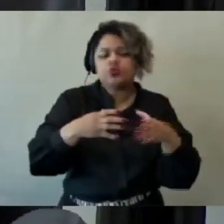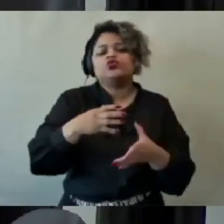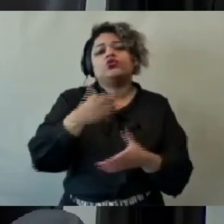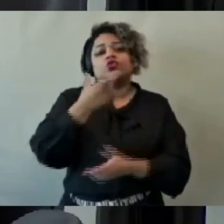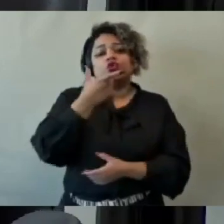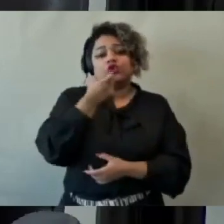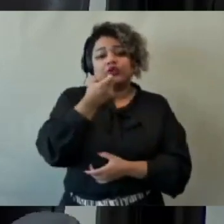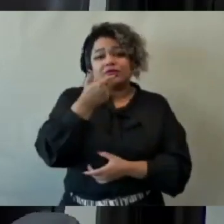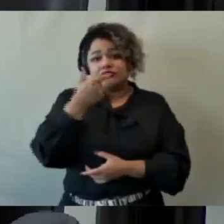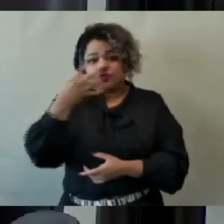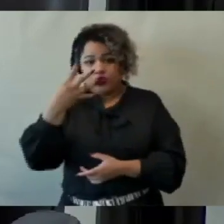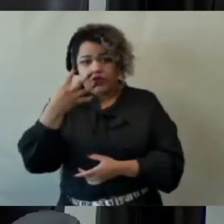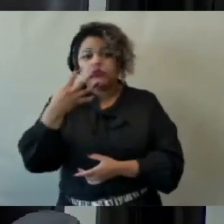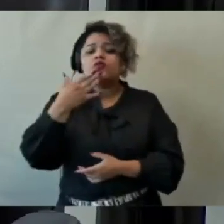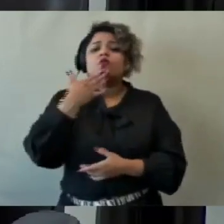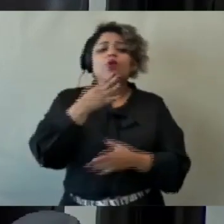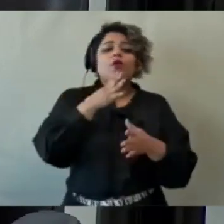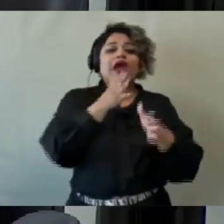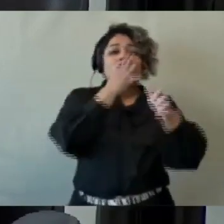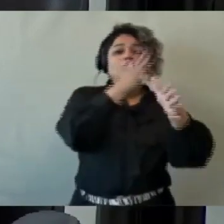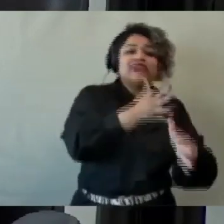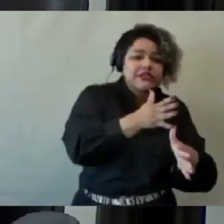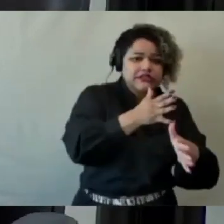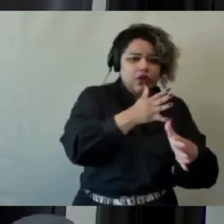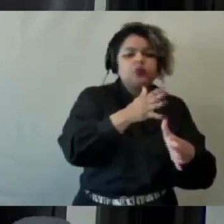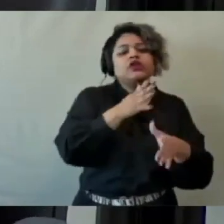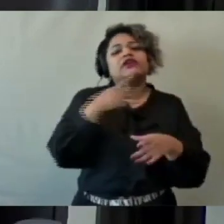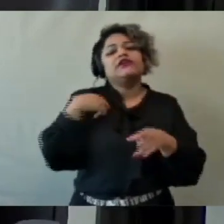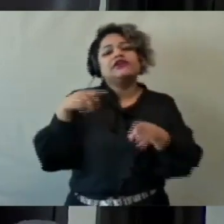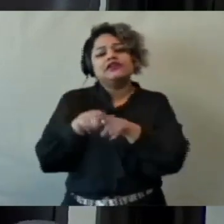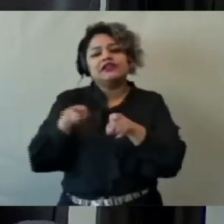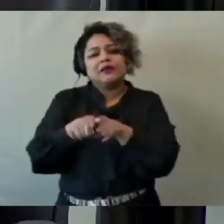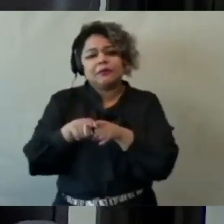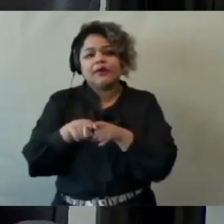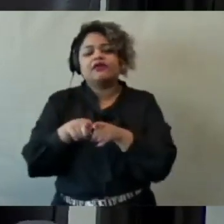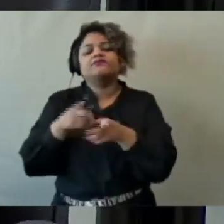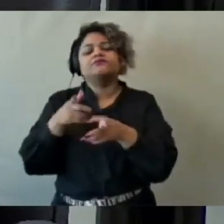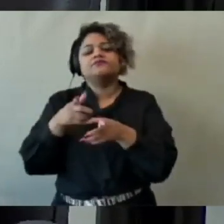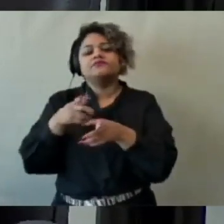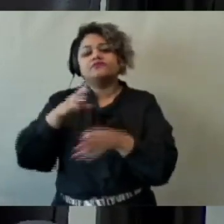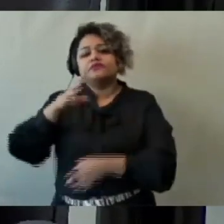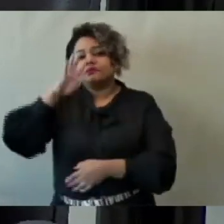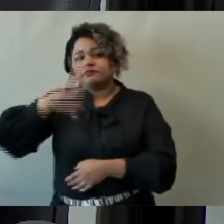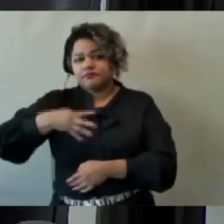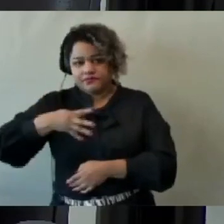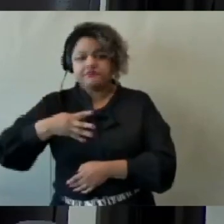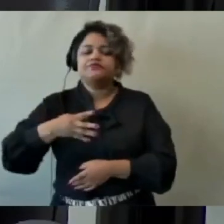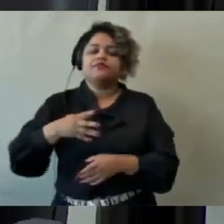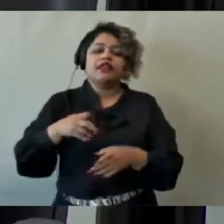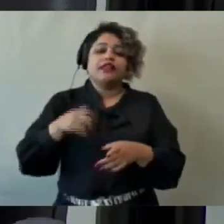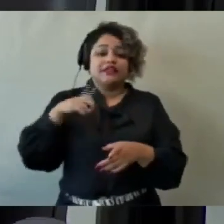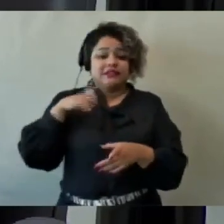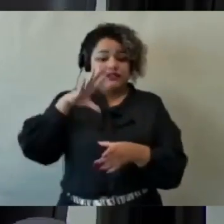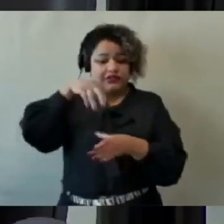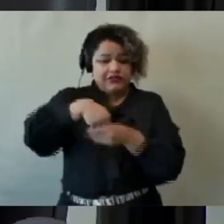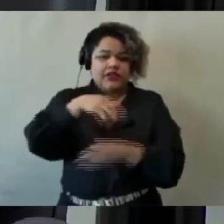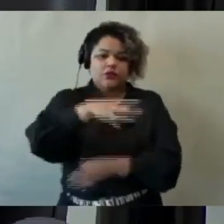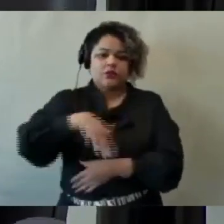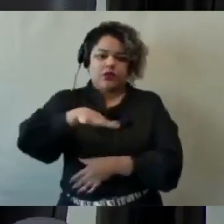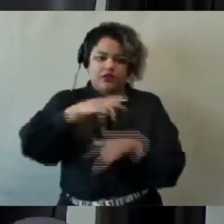assédio moral que acontecem nos locais de trabalho. Pensei nesses dois encaminhamentos. Não sei se alguém